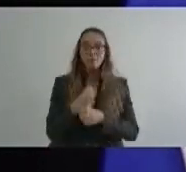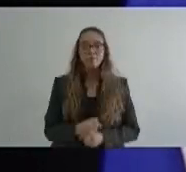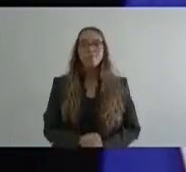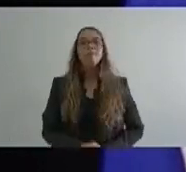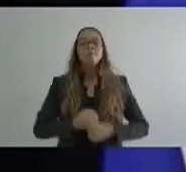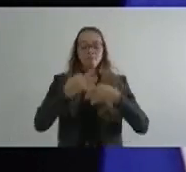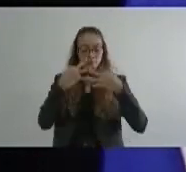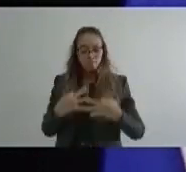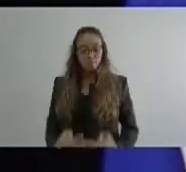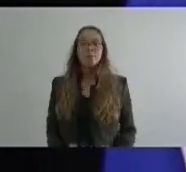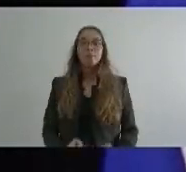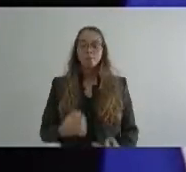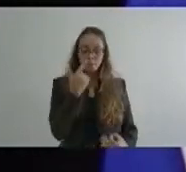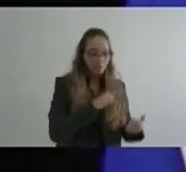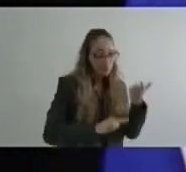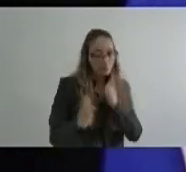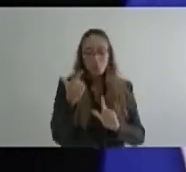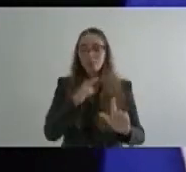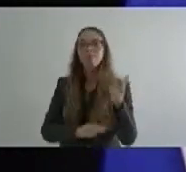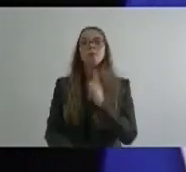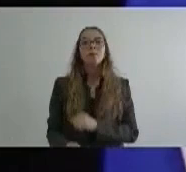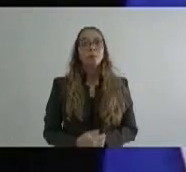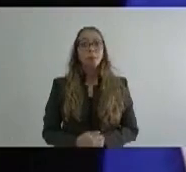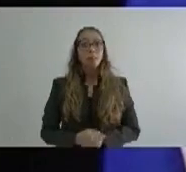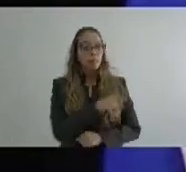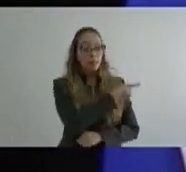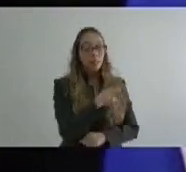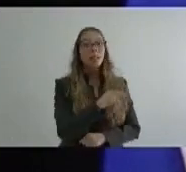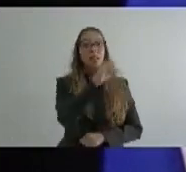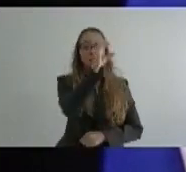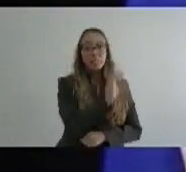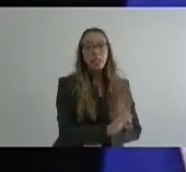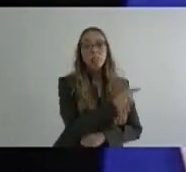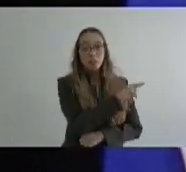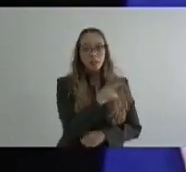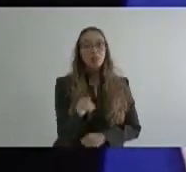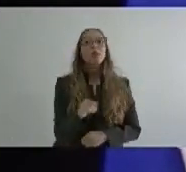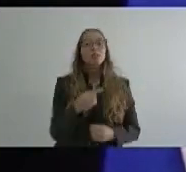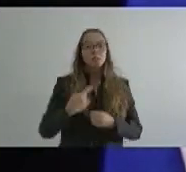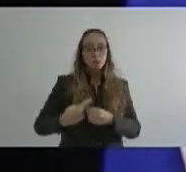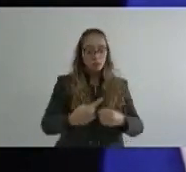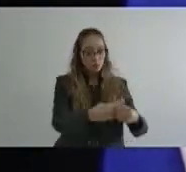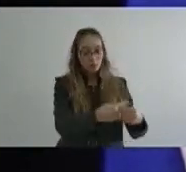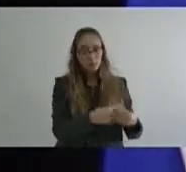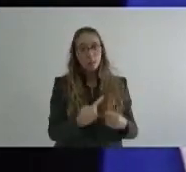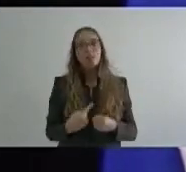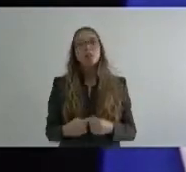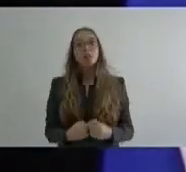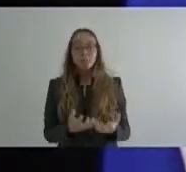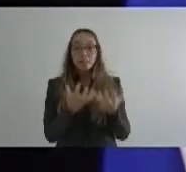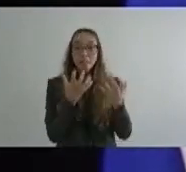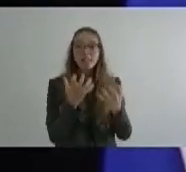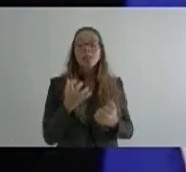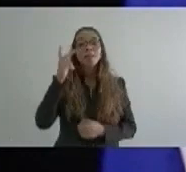dá resultados na ponta, para o cidadão que reside ali no seu município, um cidadão que